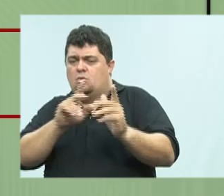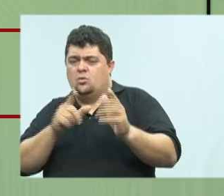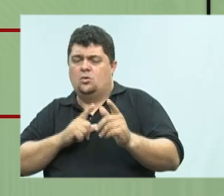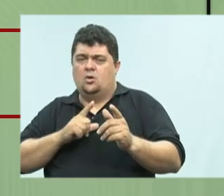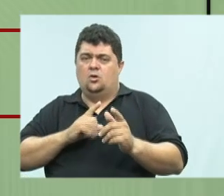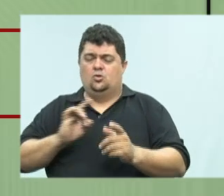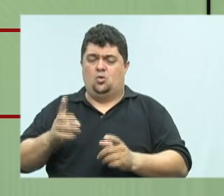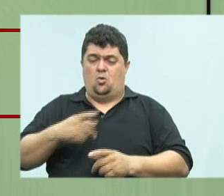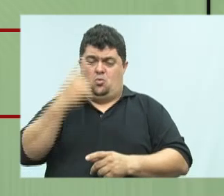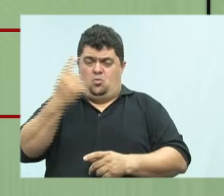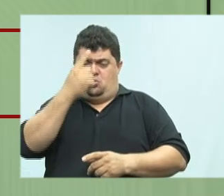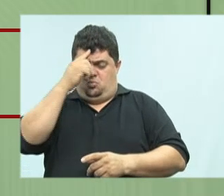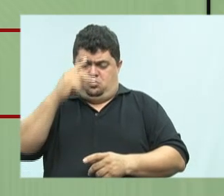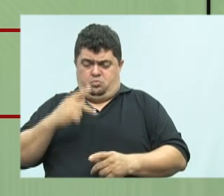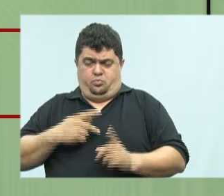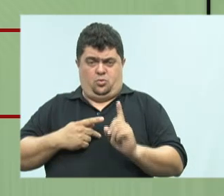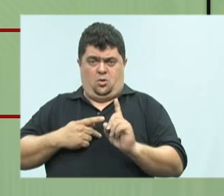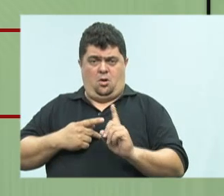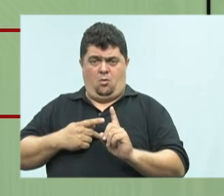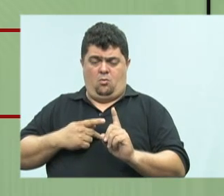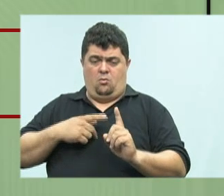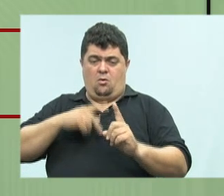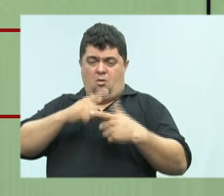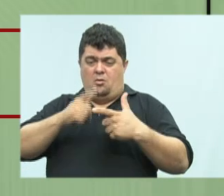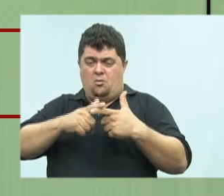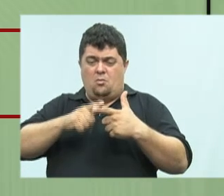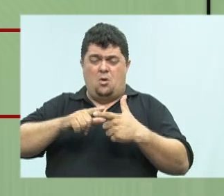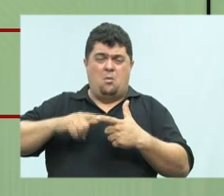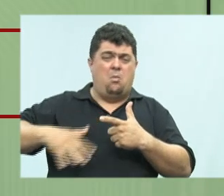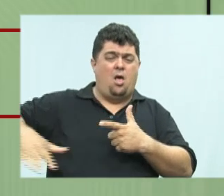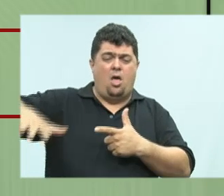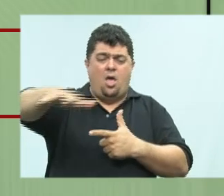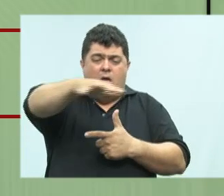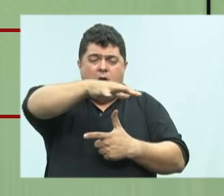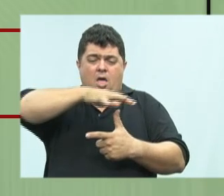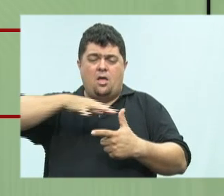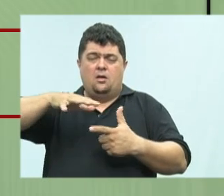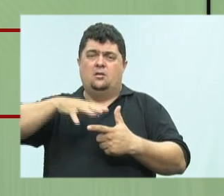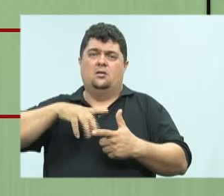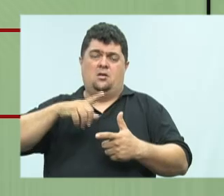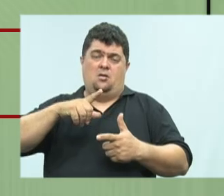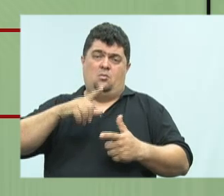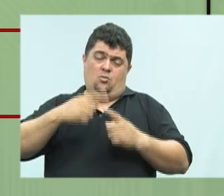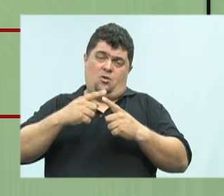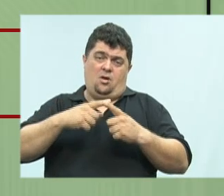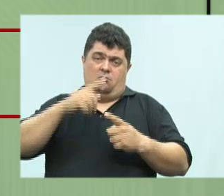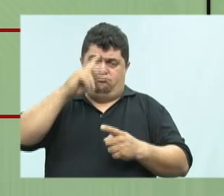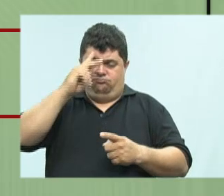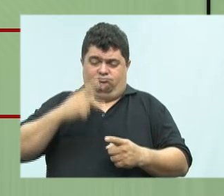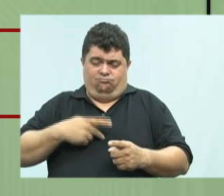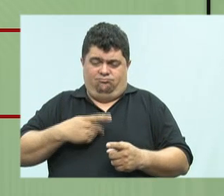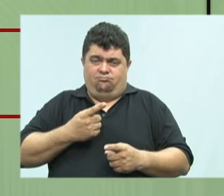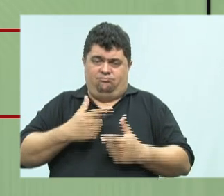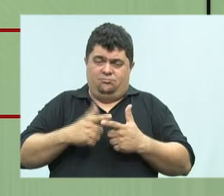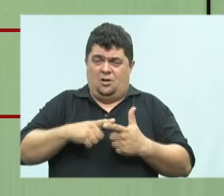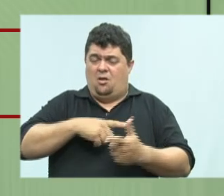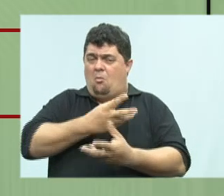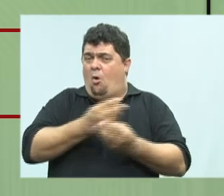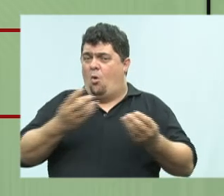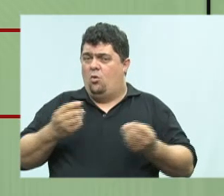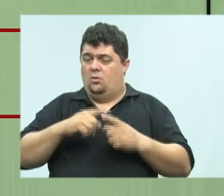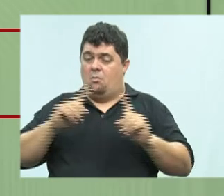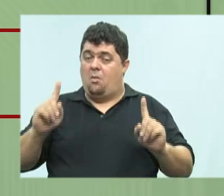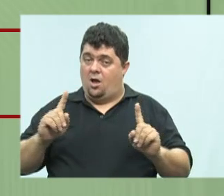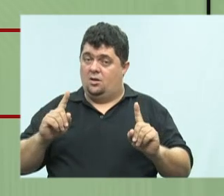é pessoal. Problemas pessoais temos vários, né, questões financeiras, de ordem familiar, mas aqui nós